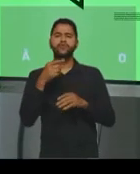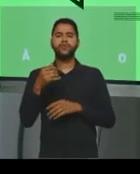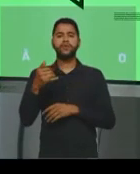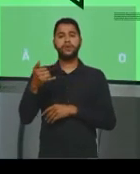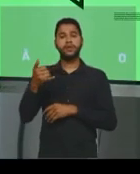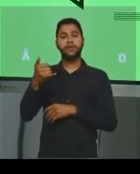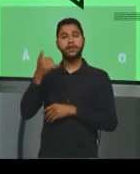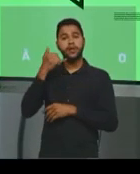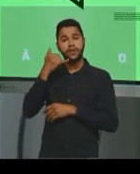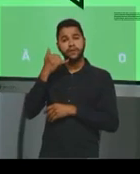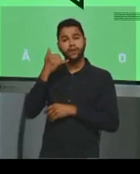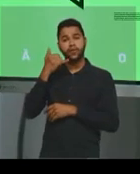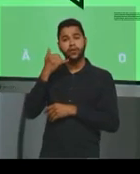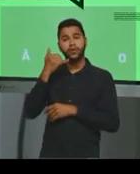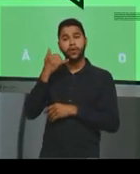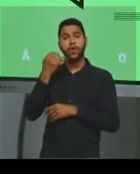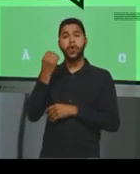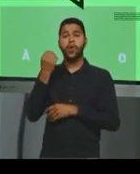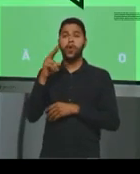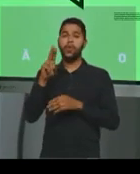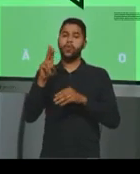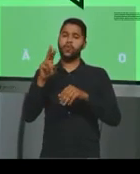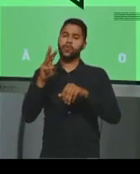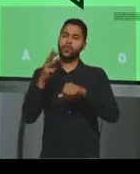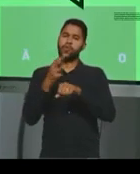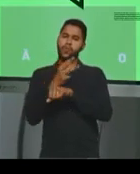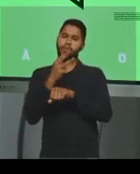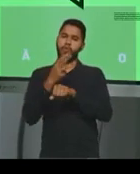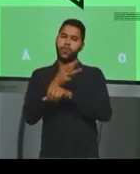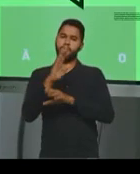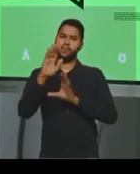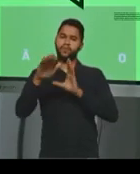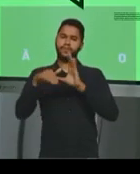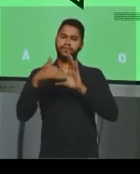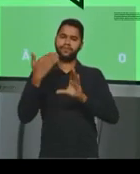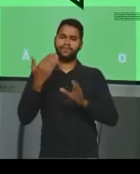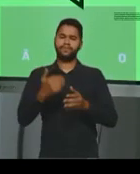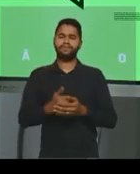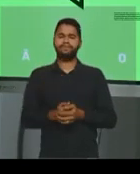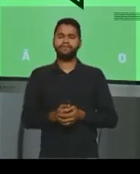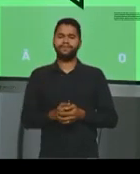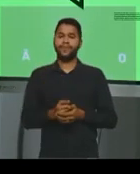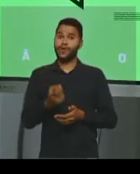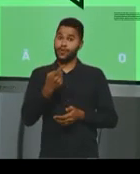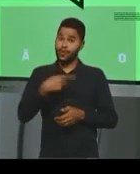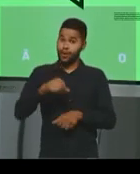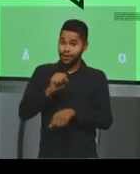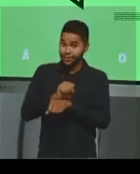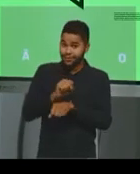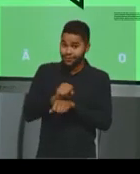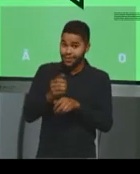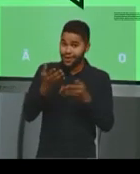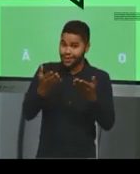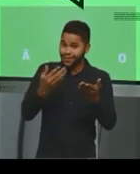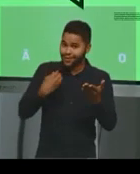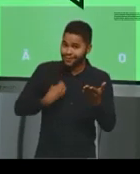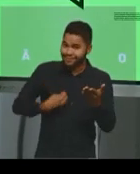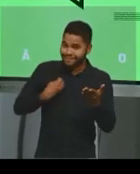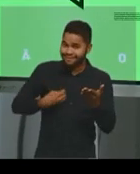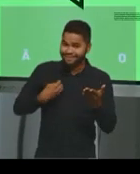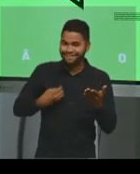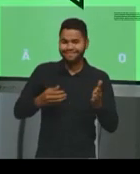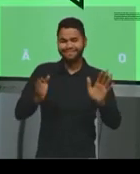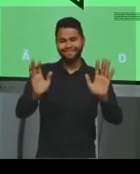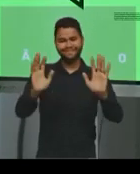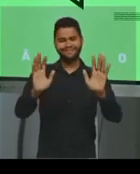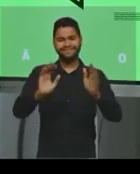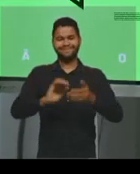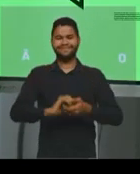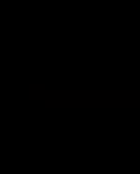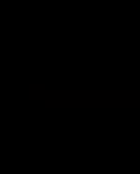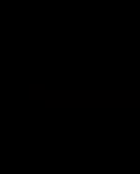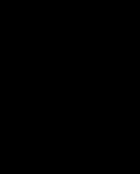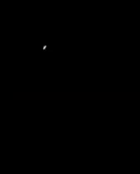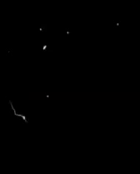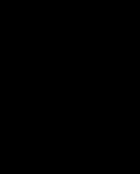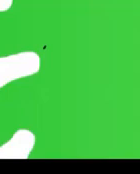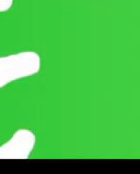telefone fixo ou enviando uma mensagem para o nosso WhatsApp. Estamos esperando a sua participação. Até já!